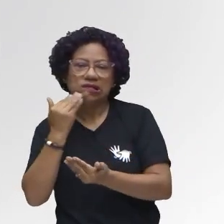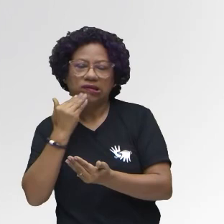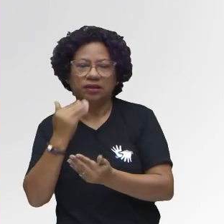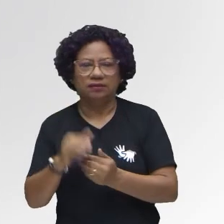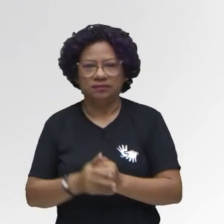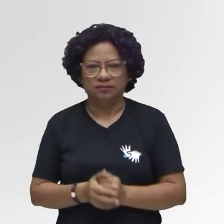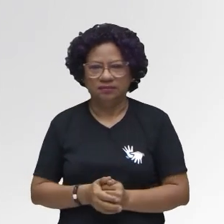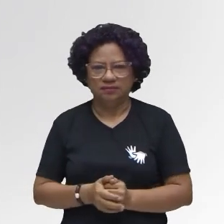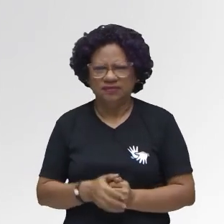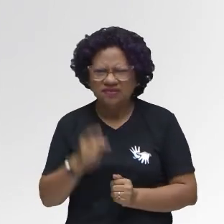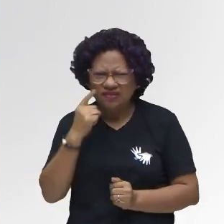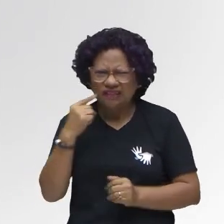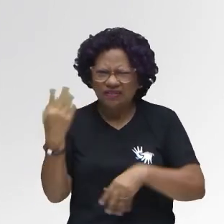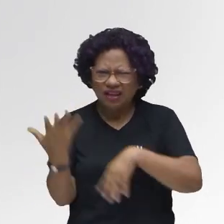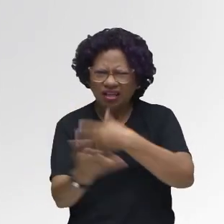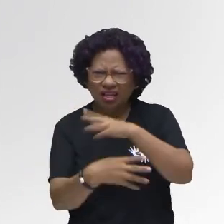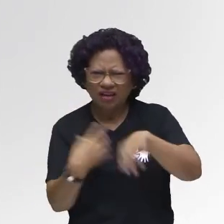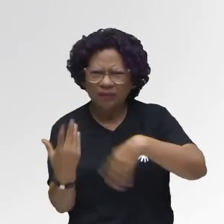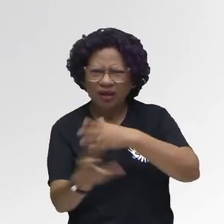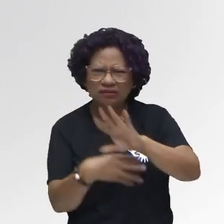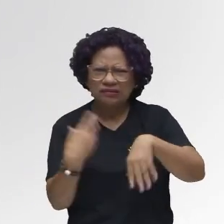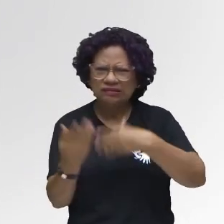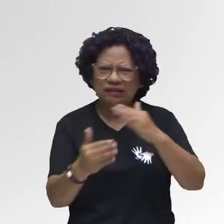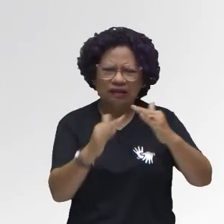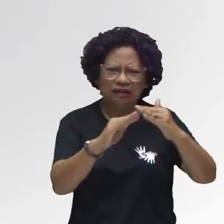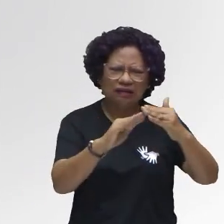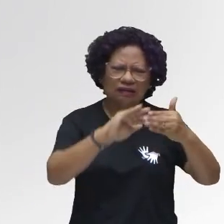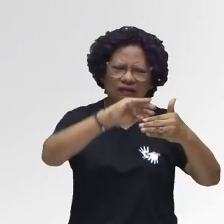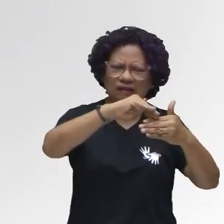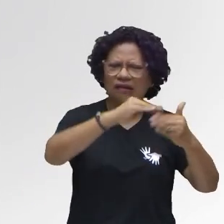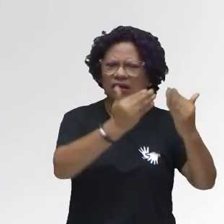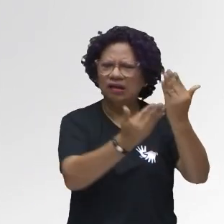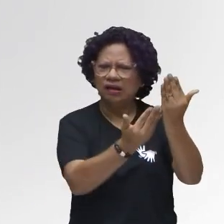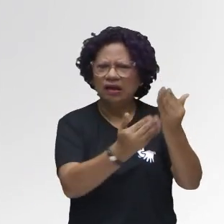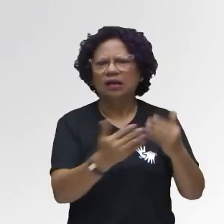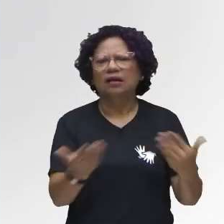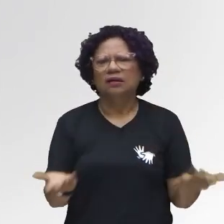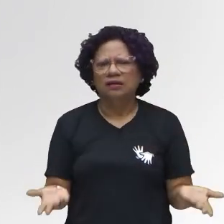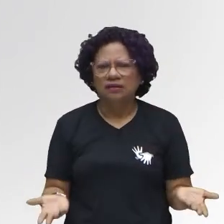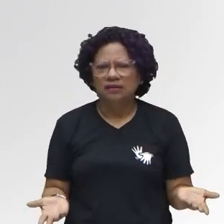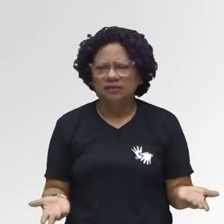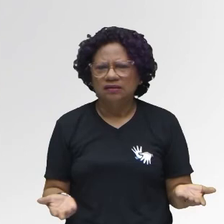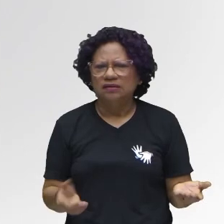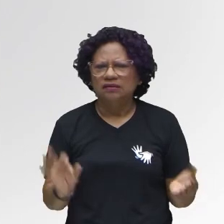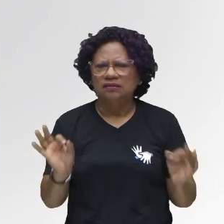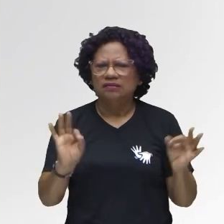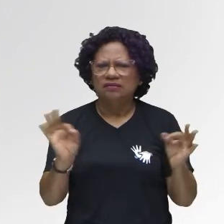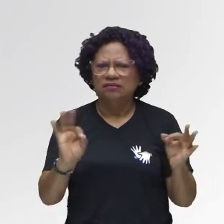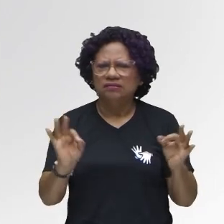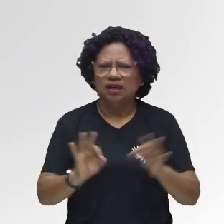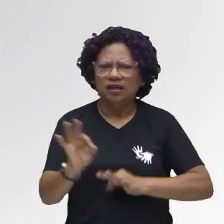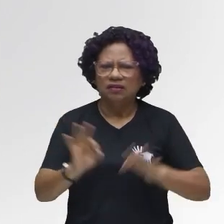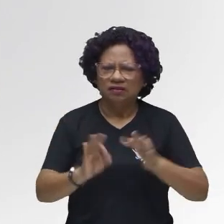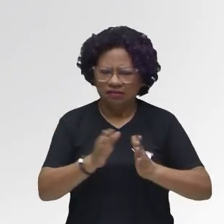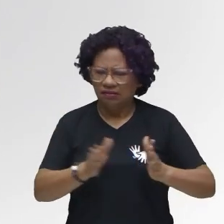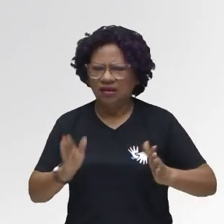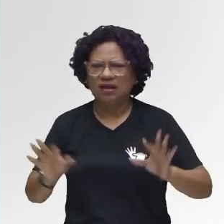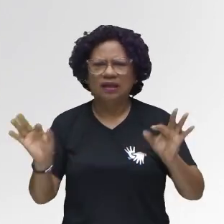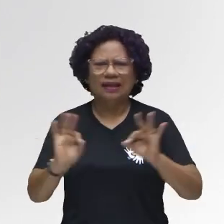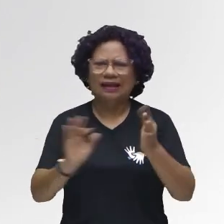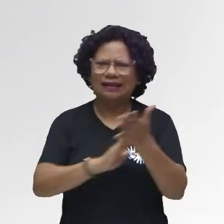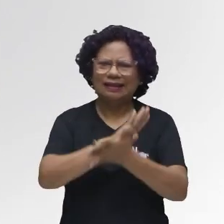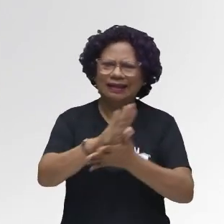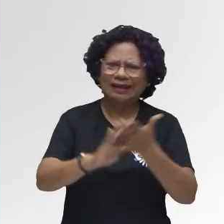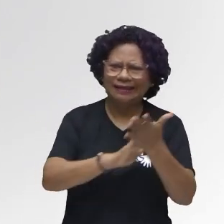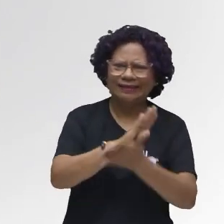meio bagunçado. É uma casa em cada sentido. Tem uma casa que está para a esquerda, outra casa está para a direita, tem